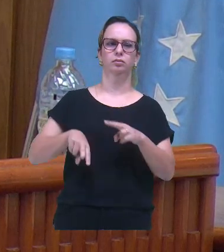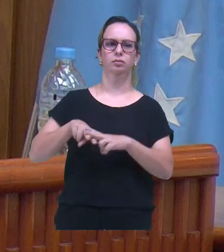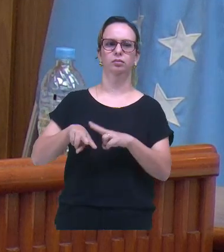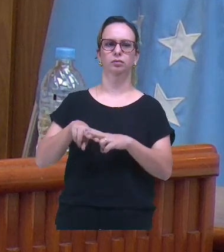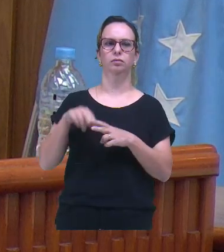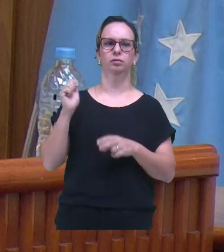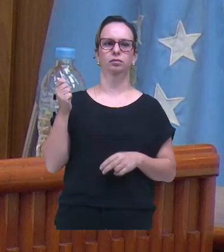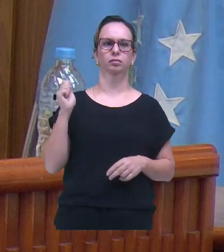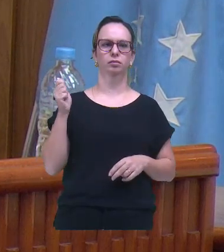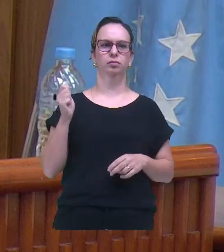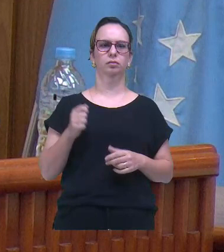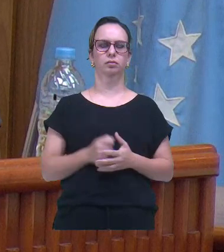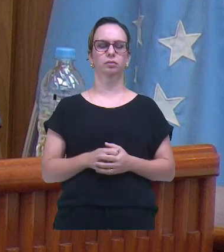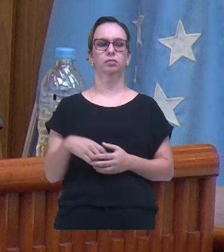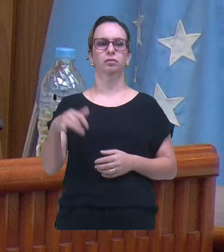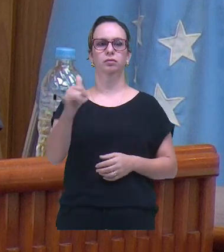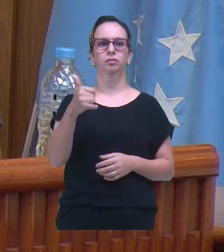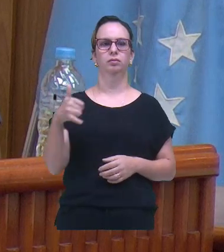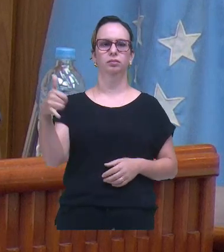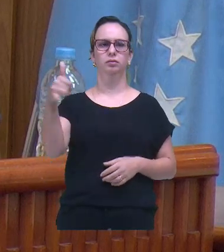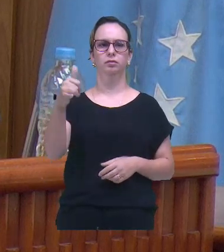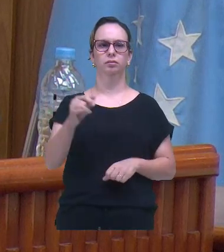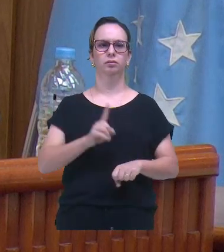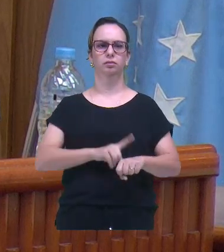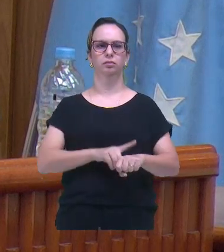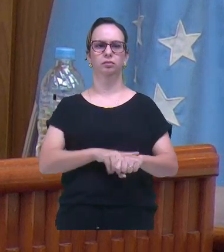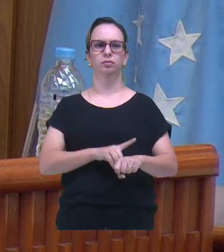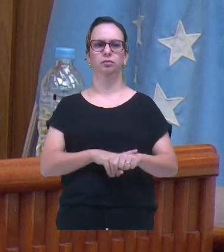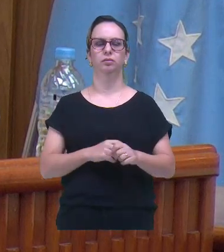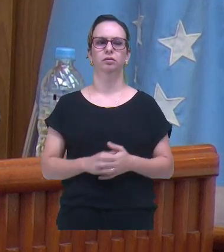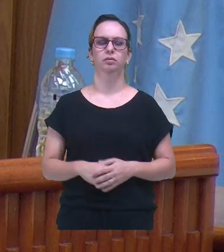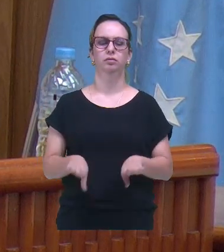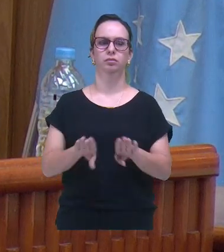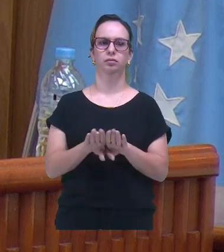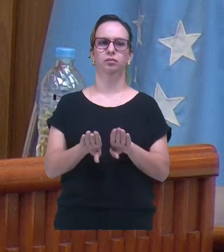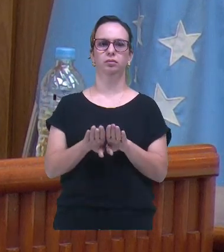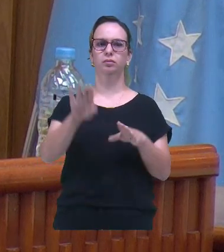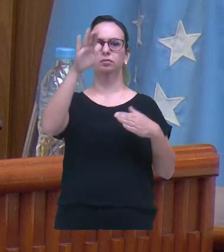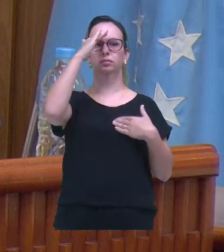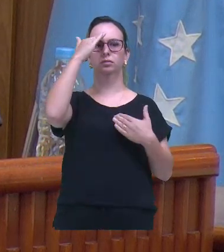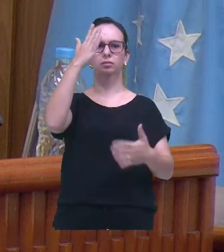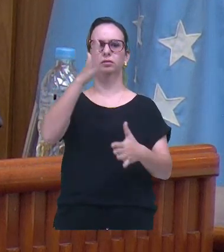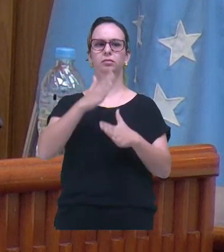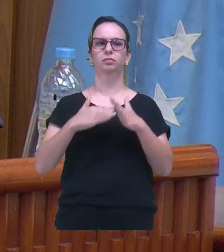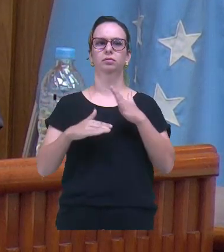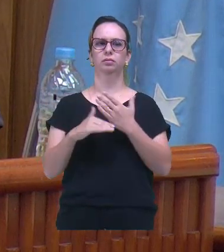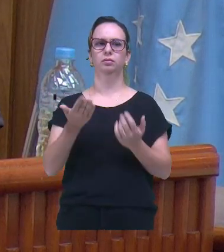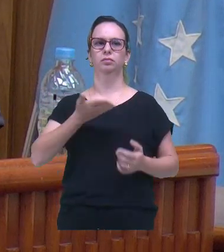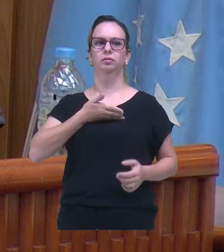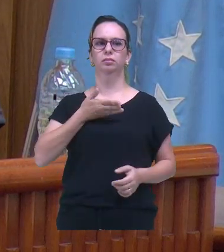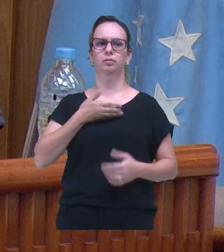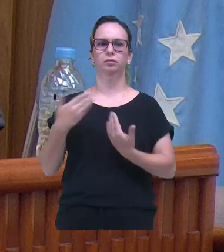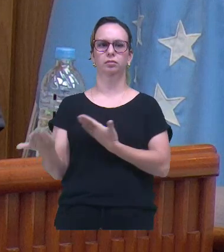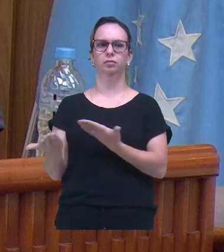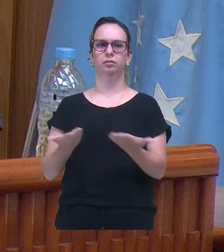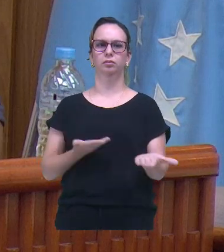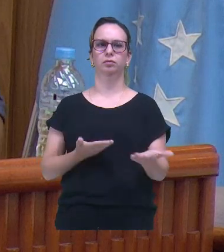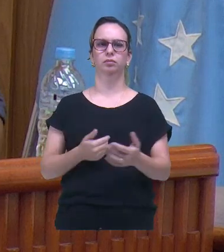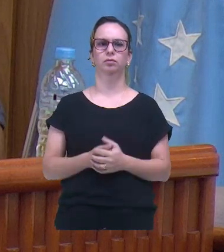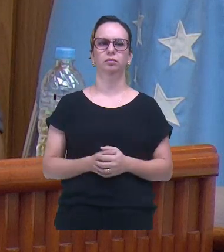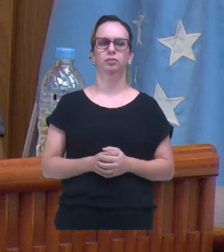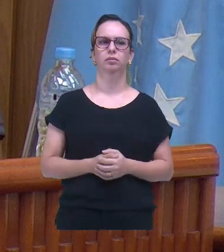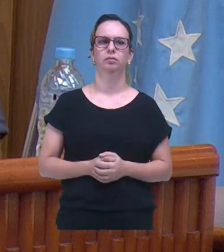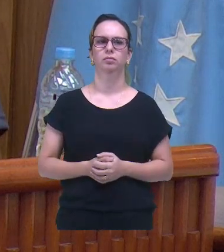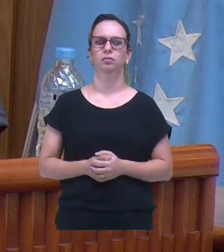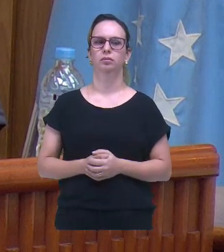Aproveito a oportunidade para também agradecer todos os meus colegas de serviço, desde o funcionário